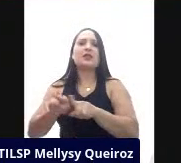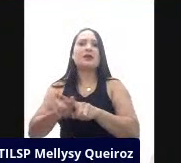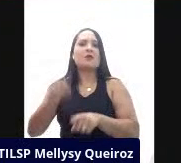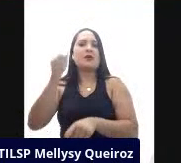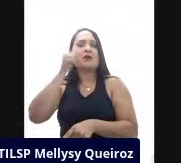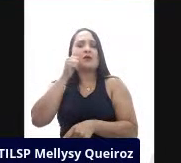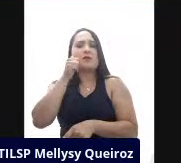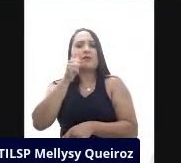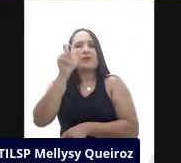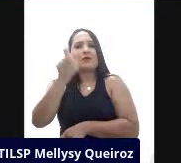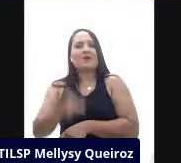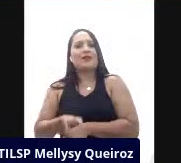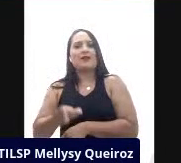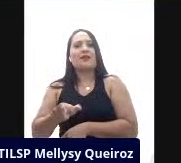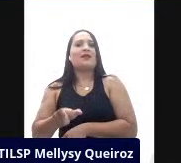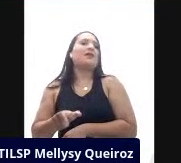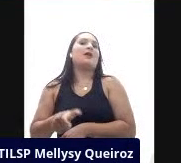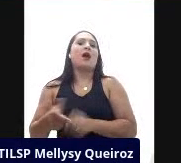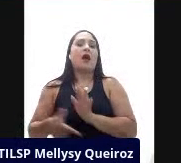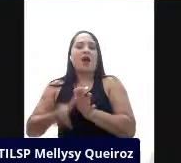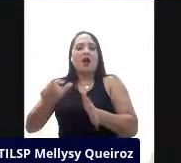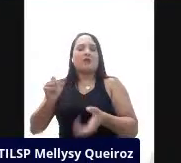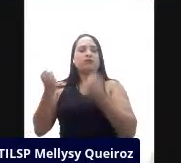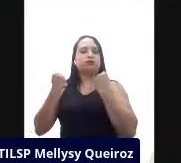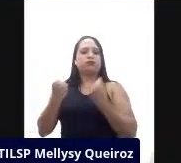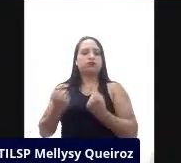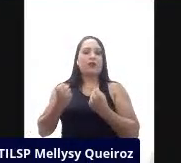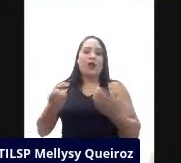sobrecarregada e agora aproveita melhor seus dias.